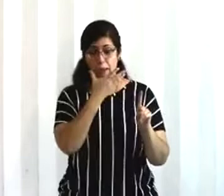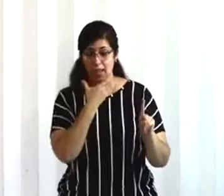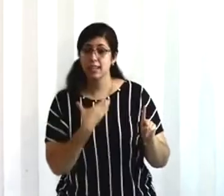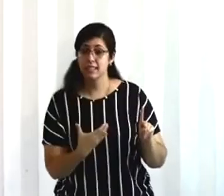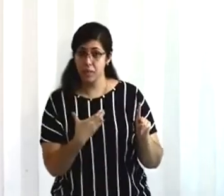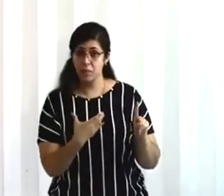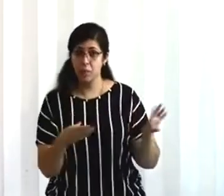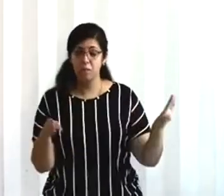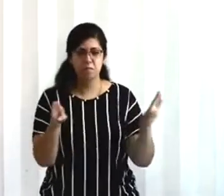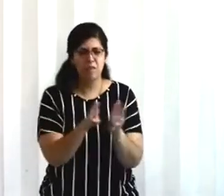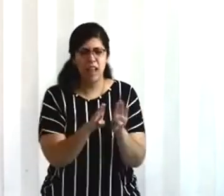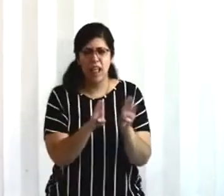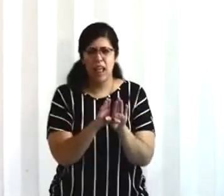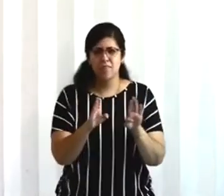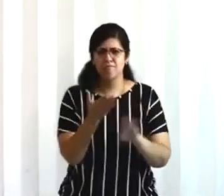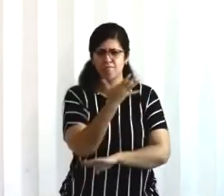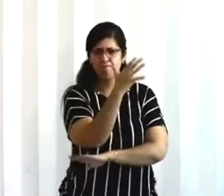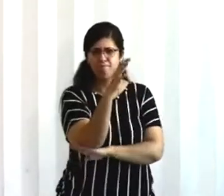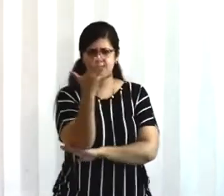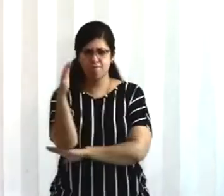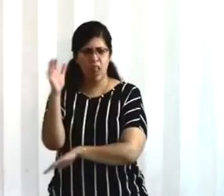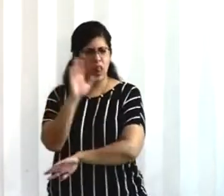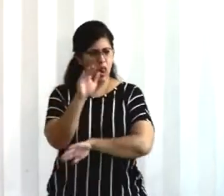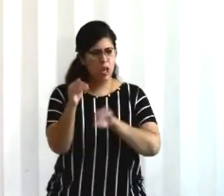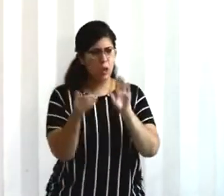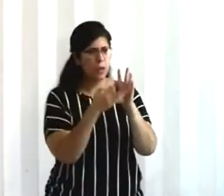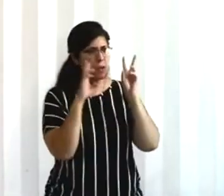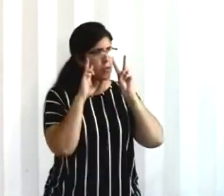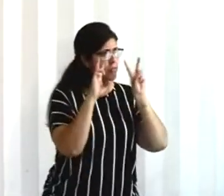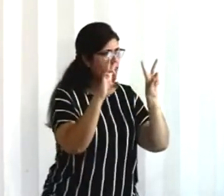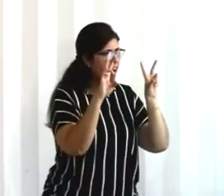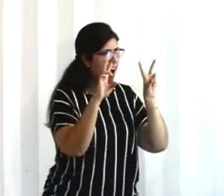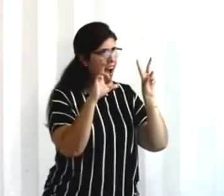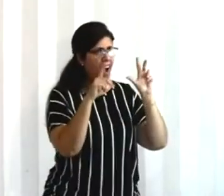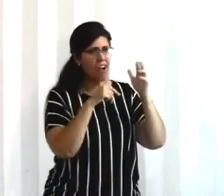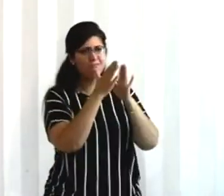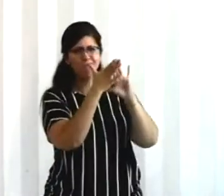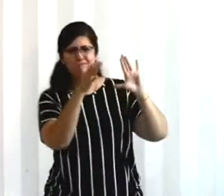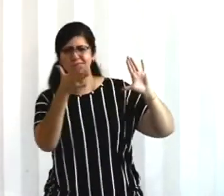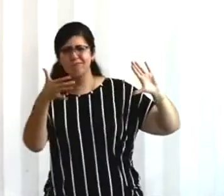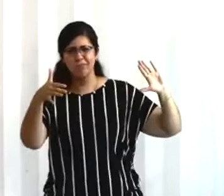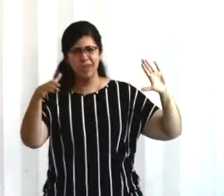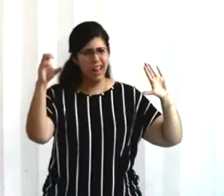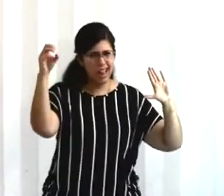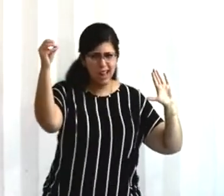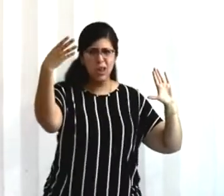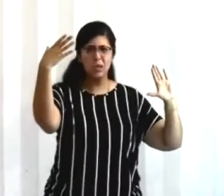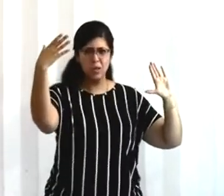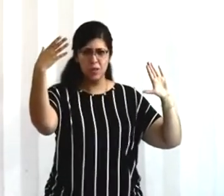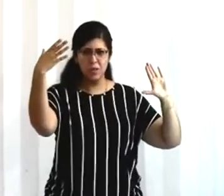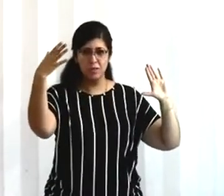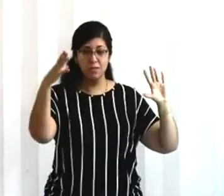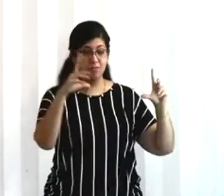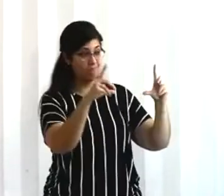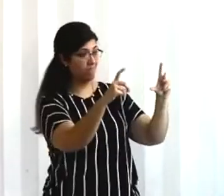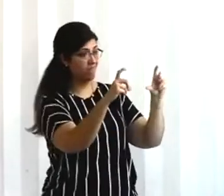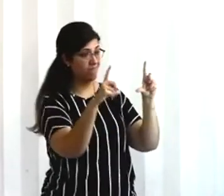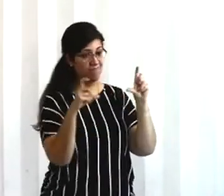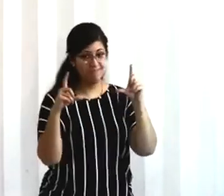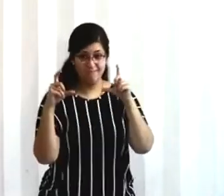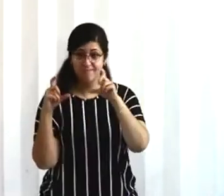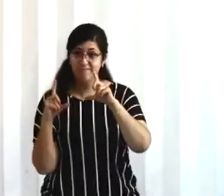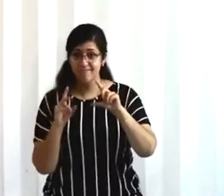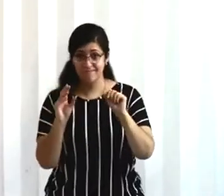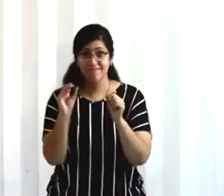nas praças. Nós gostamos às vezes de ir nas praças para poder tirar aquelas fotos mais lindas, para poder postar no